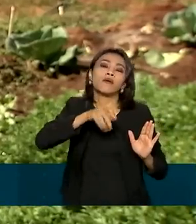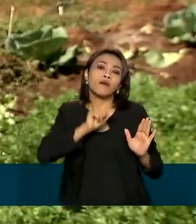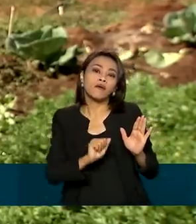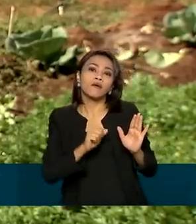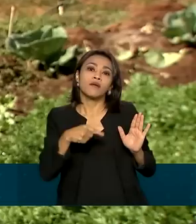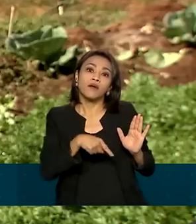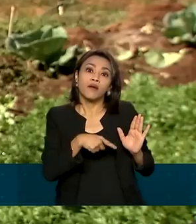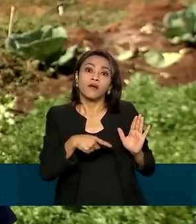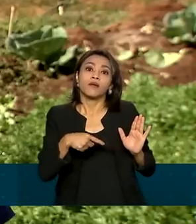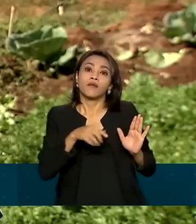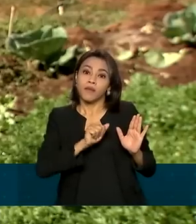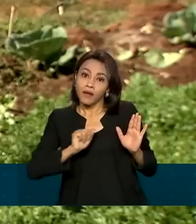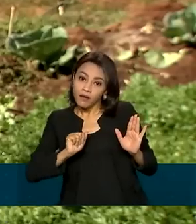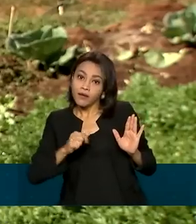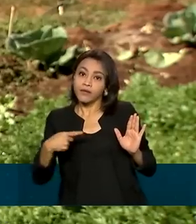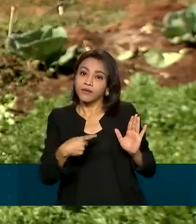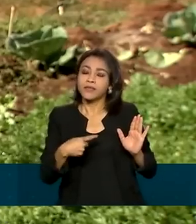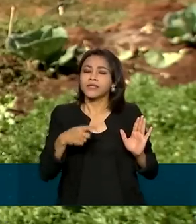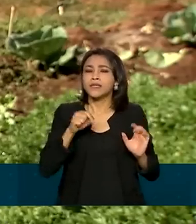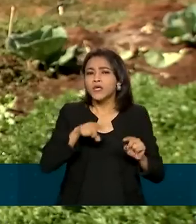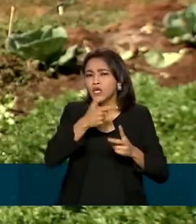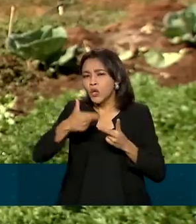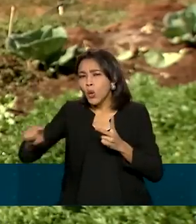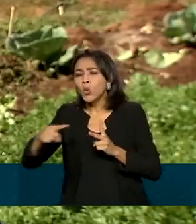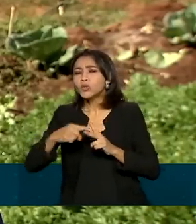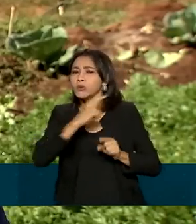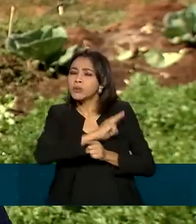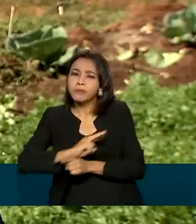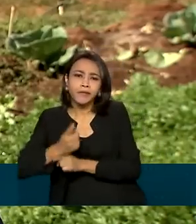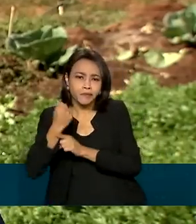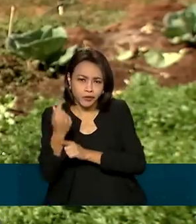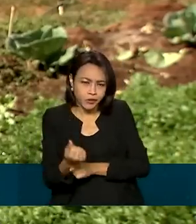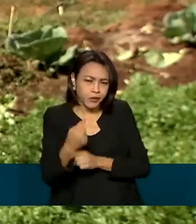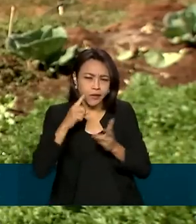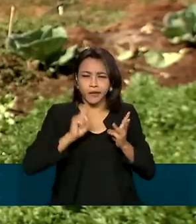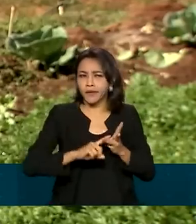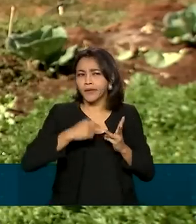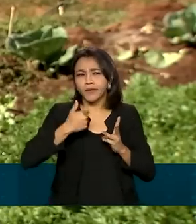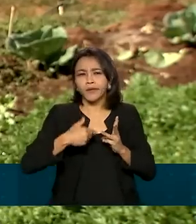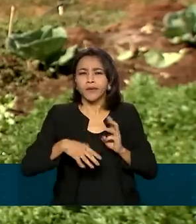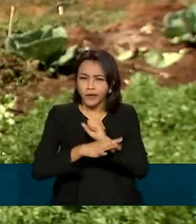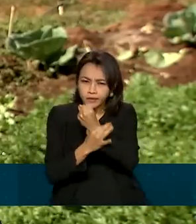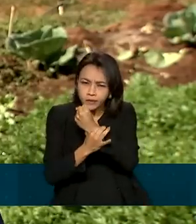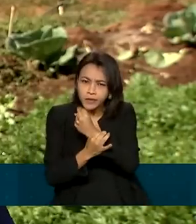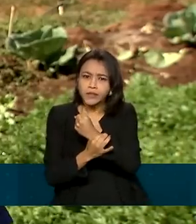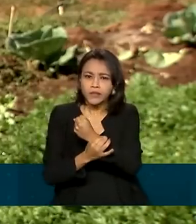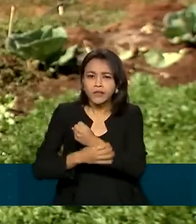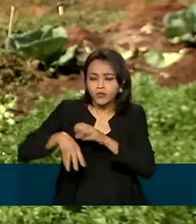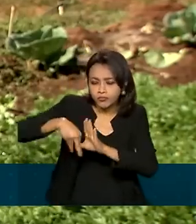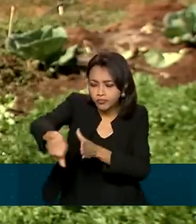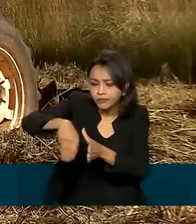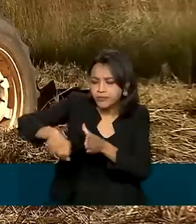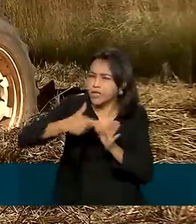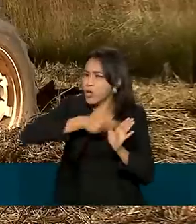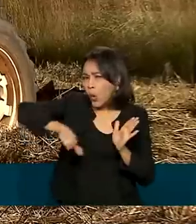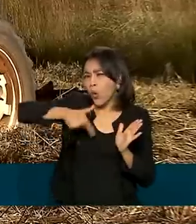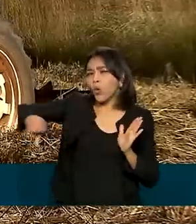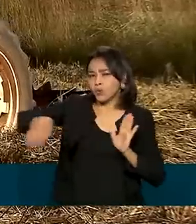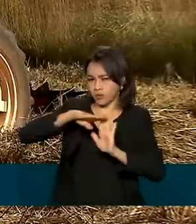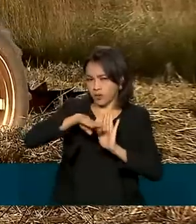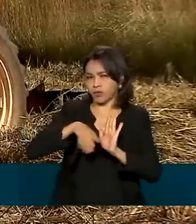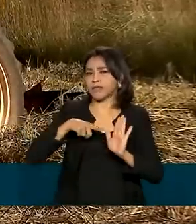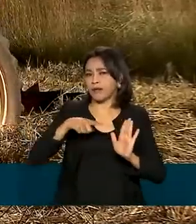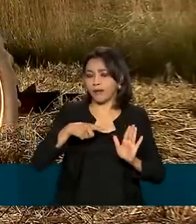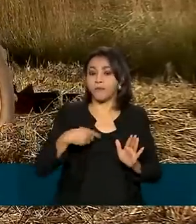que esse programa gente citou que o programa de financiamento e Crédito Rural programa de garantia de Safra em outros mais o